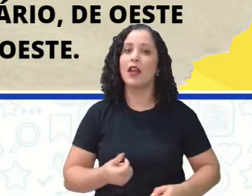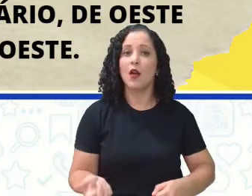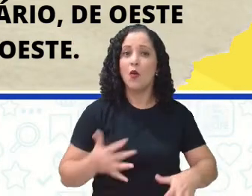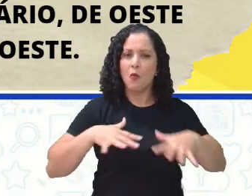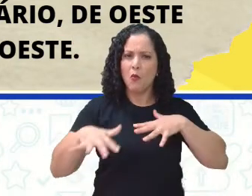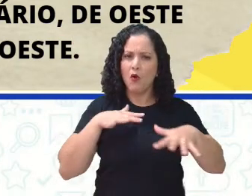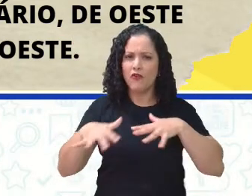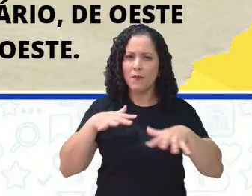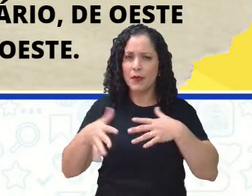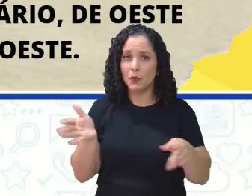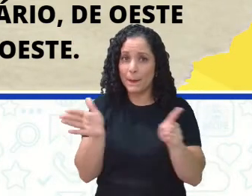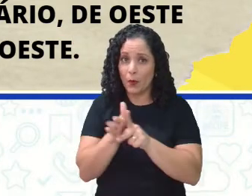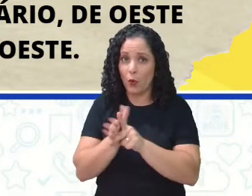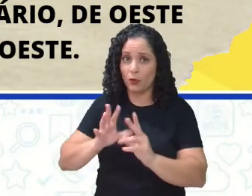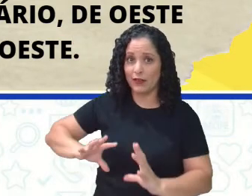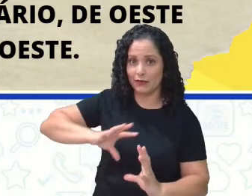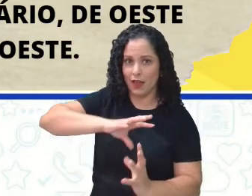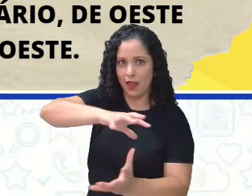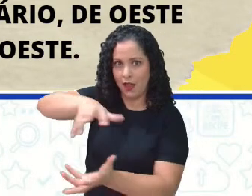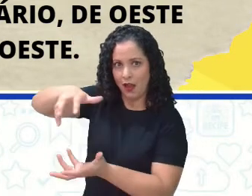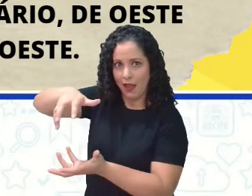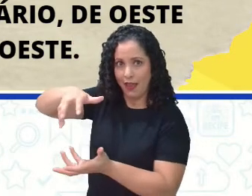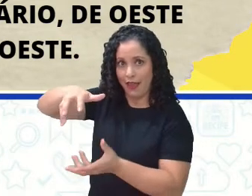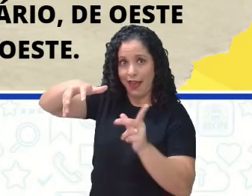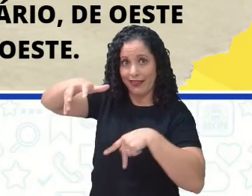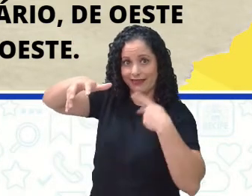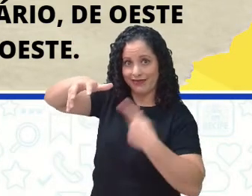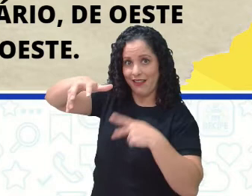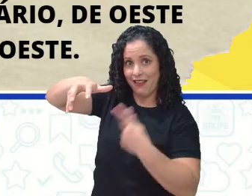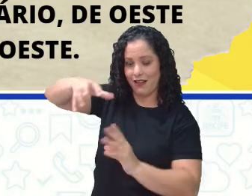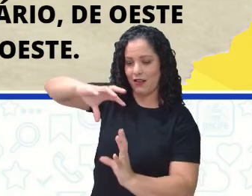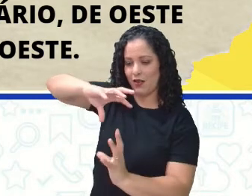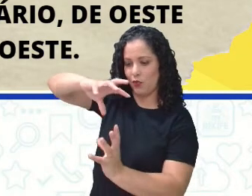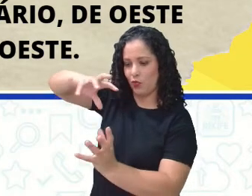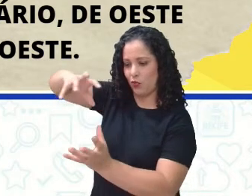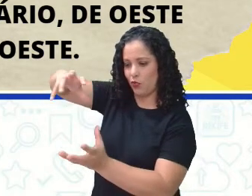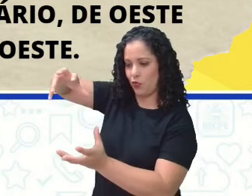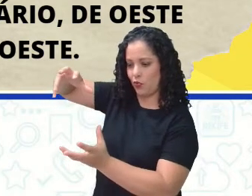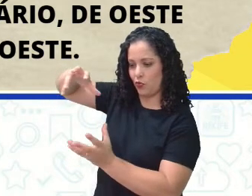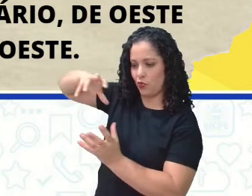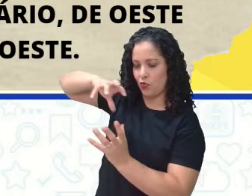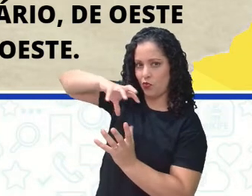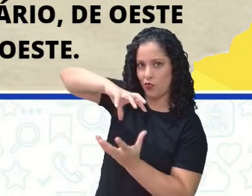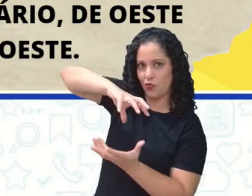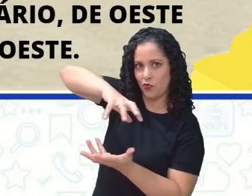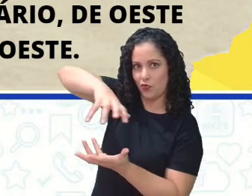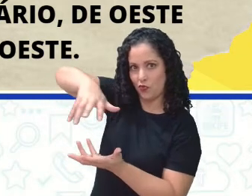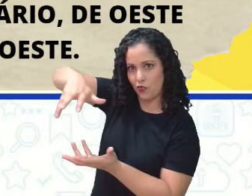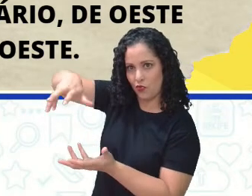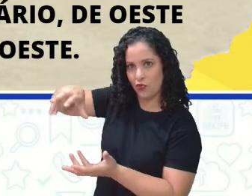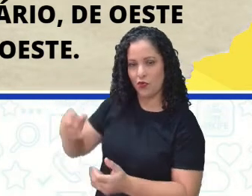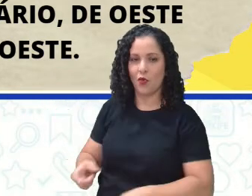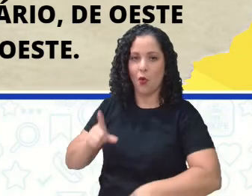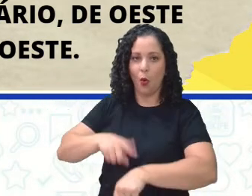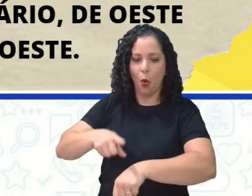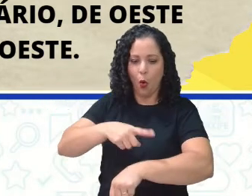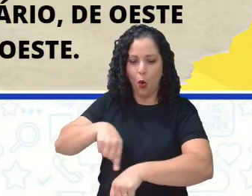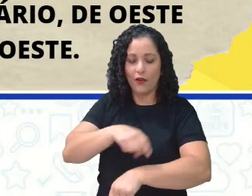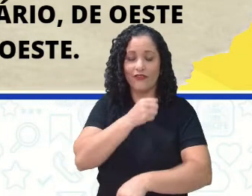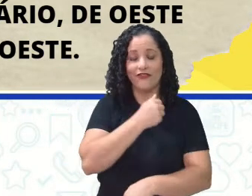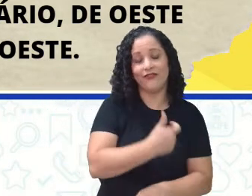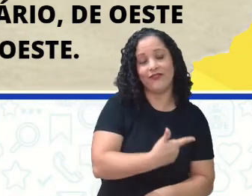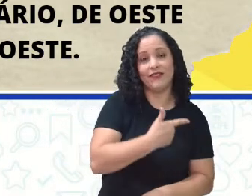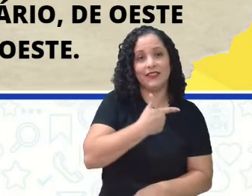em torno do seu próprio eixo, em um período de aproximadamente 23 horas, 56 minutos e